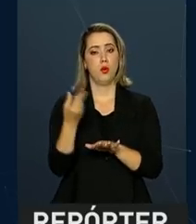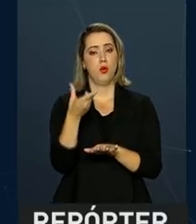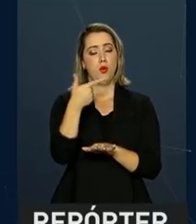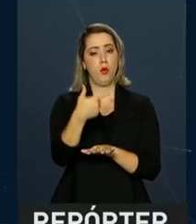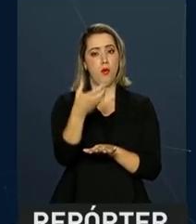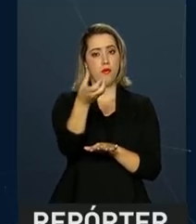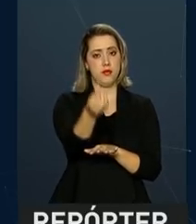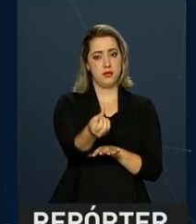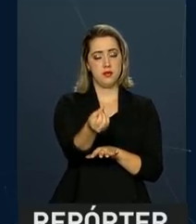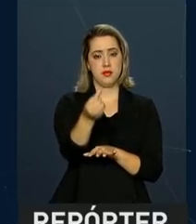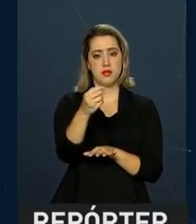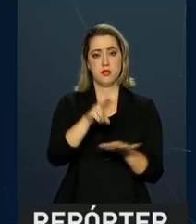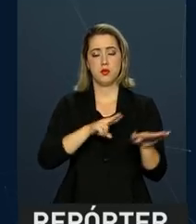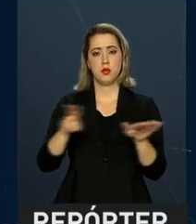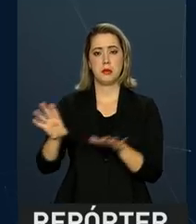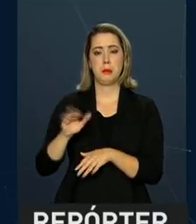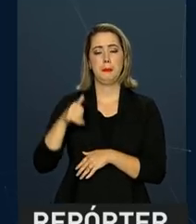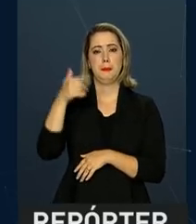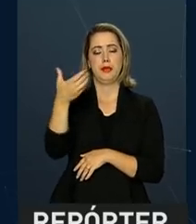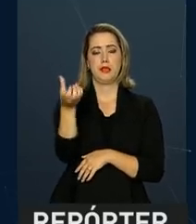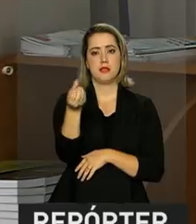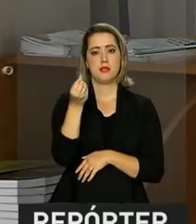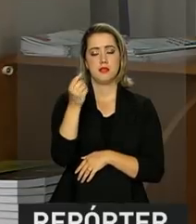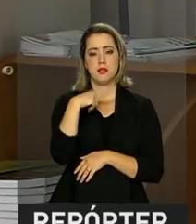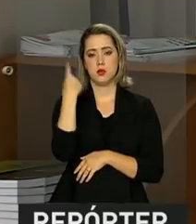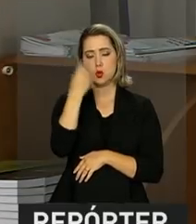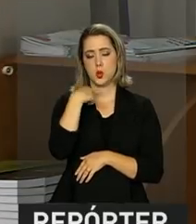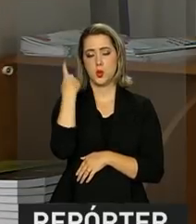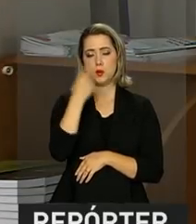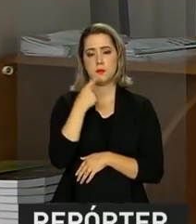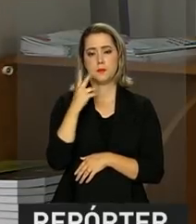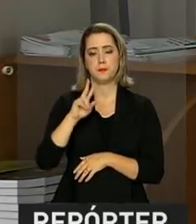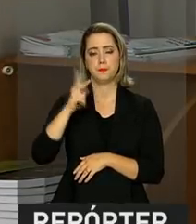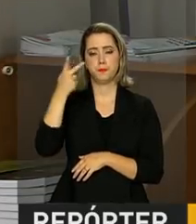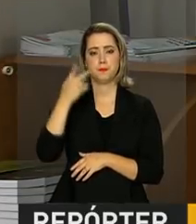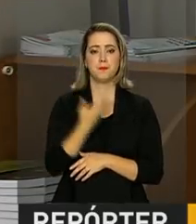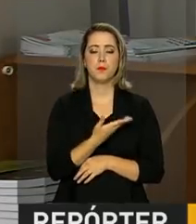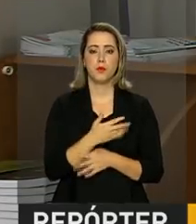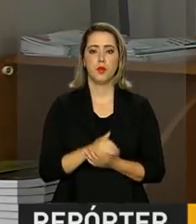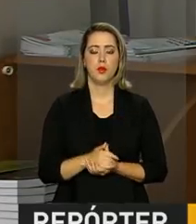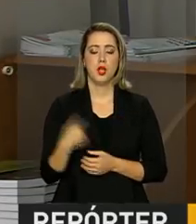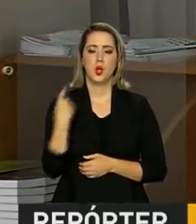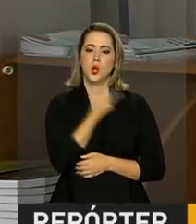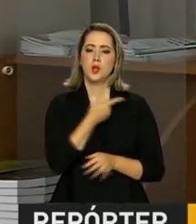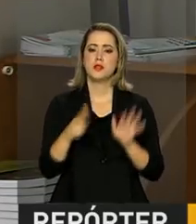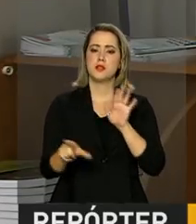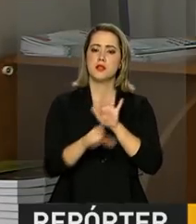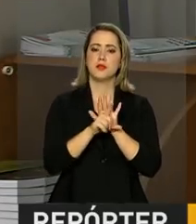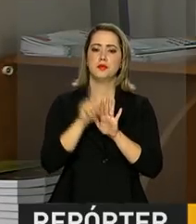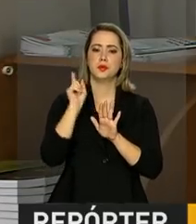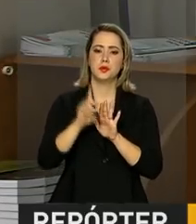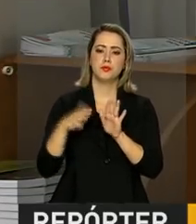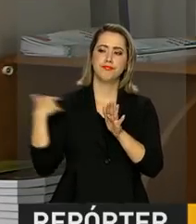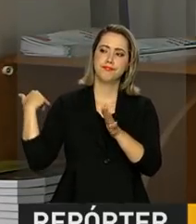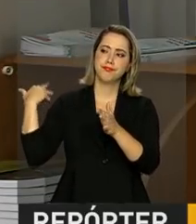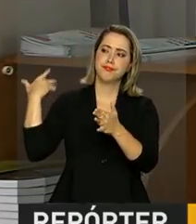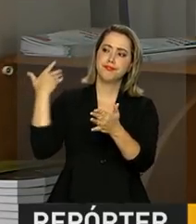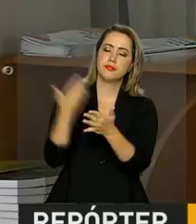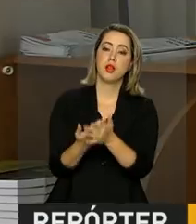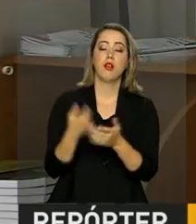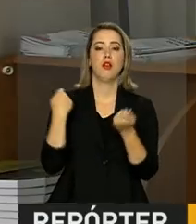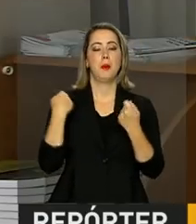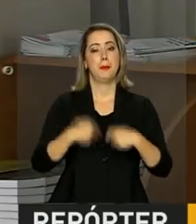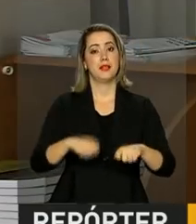horas semanais mais 6 horas extras. A nossa legislação trabalhista é muito antiga, ela precisa se ajustar aos